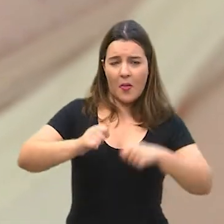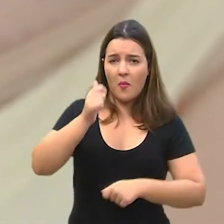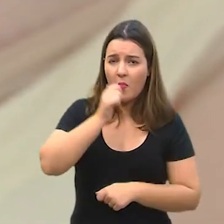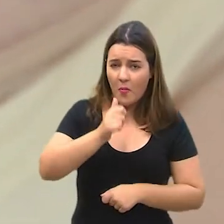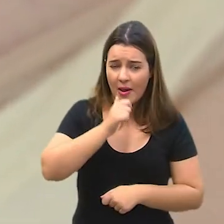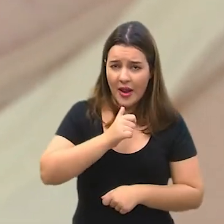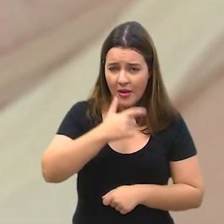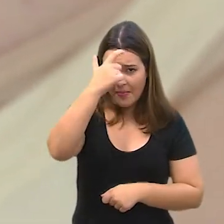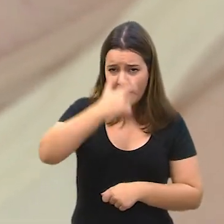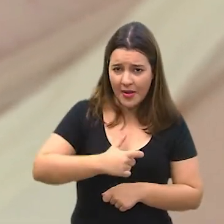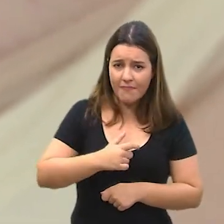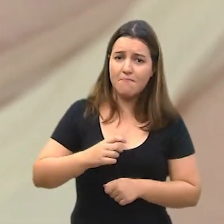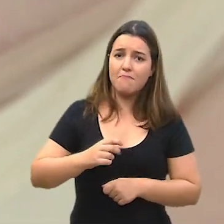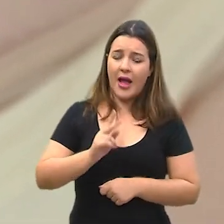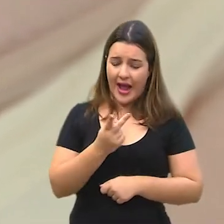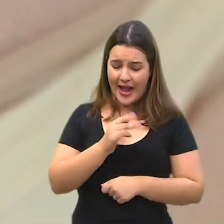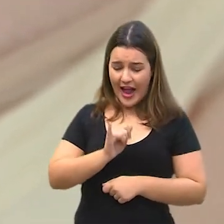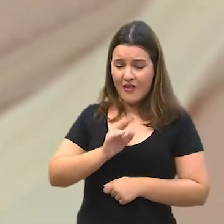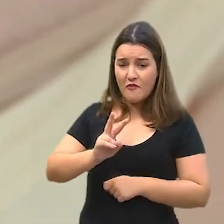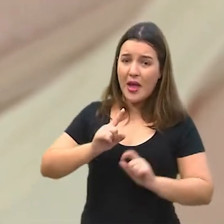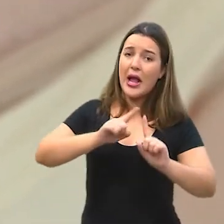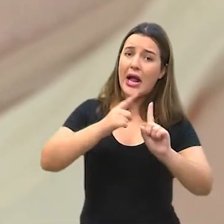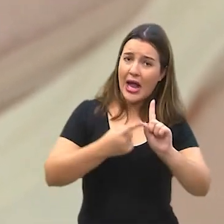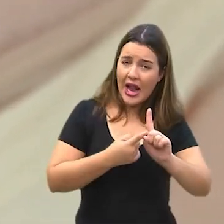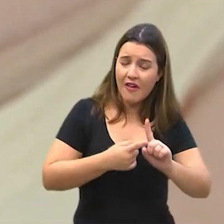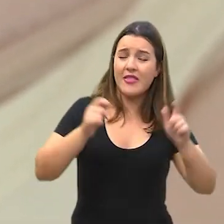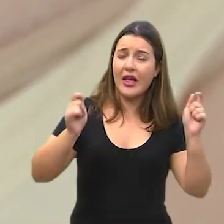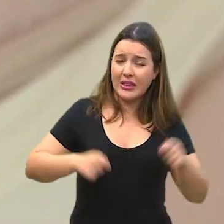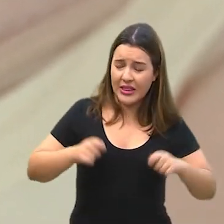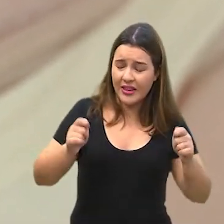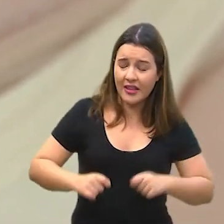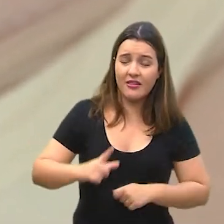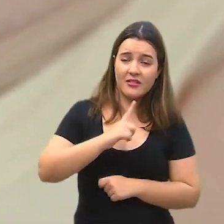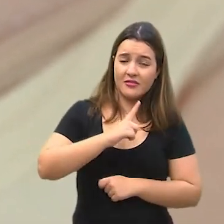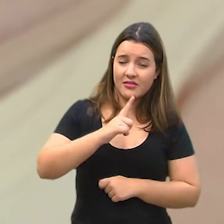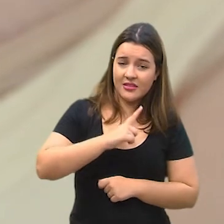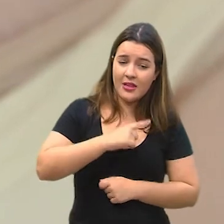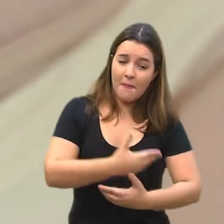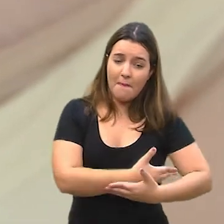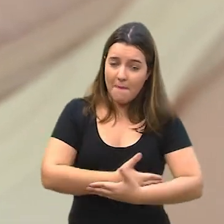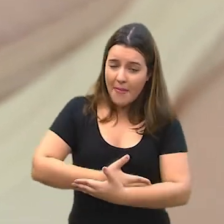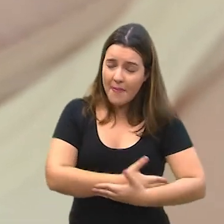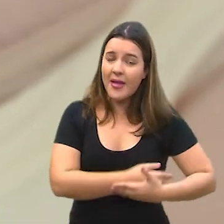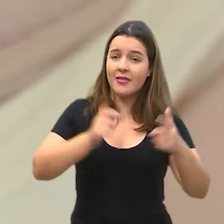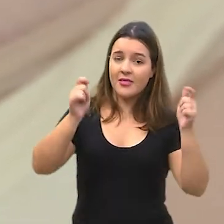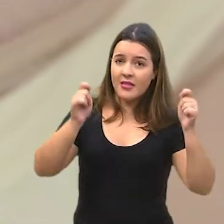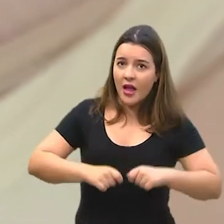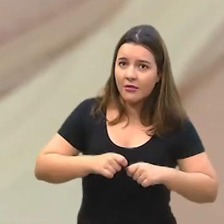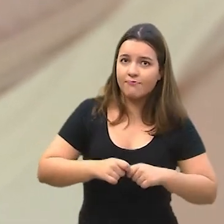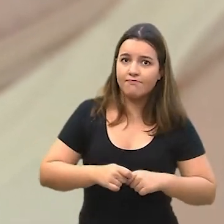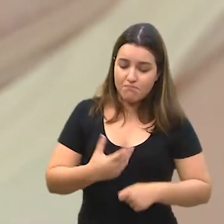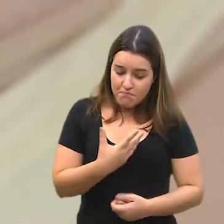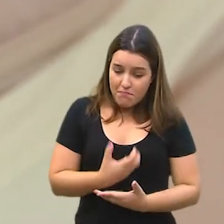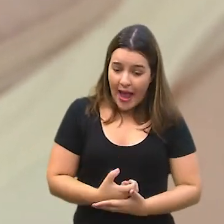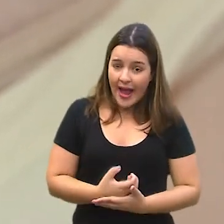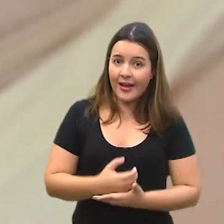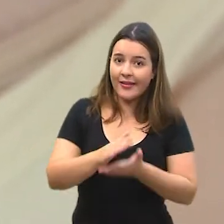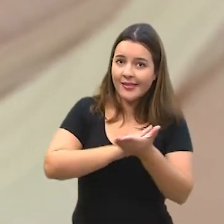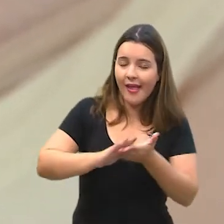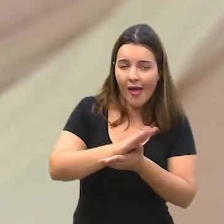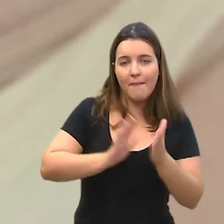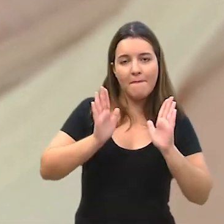consegue, sim, levar uma vida normal e aí vai morrer, né, de outras coisas, né? Morre com o vírus, né? Isso a